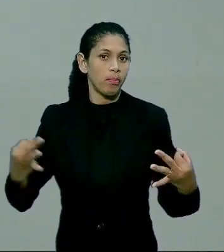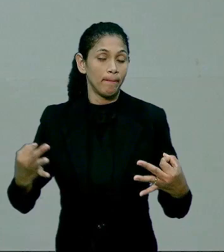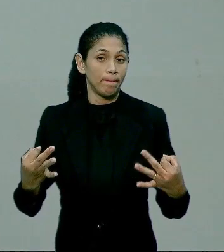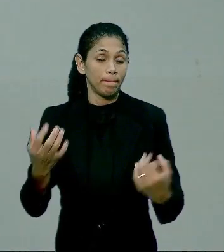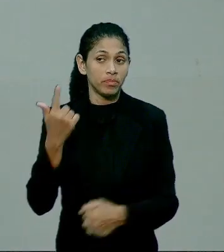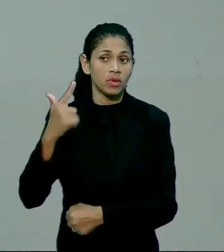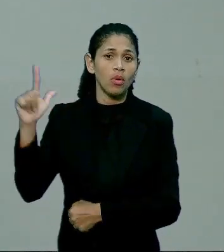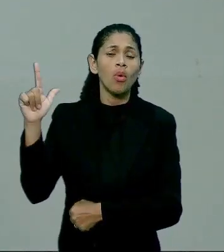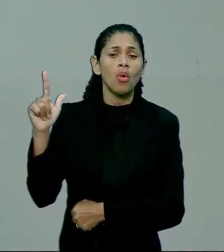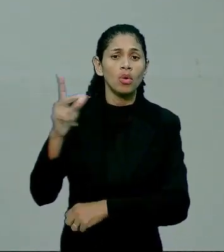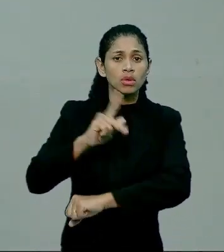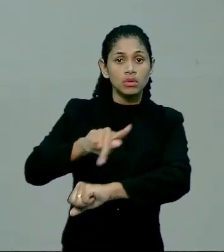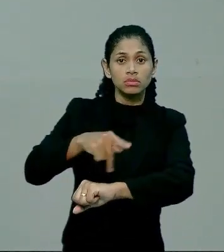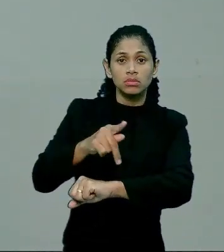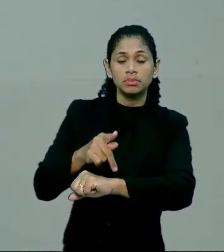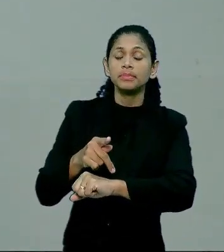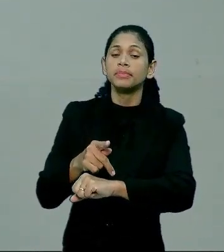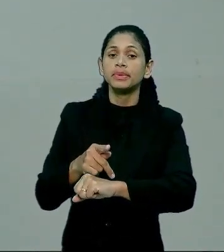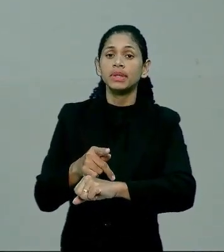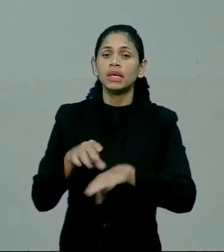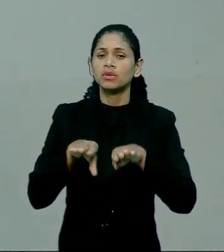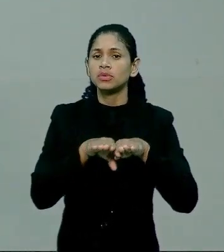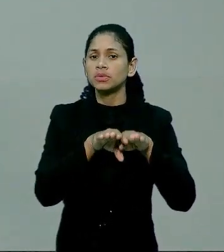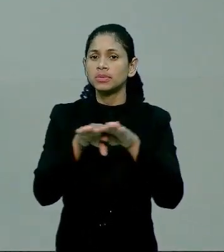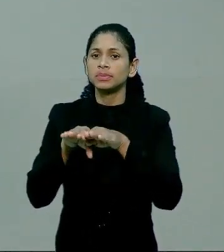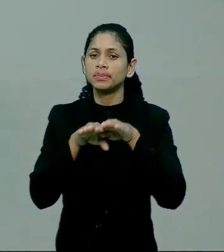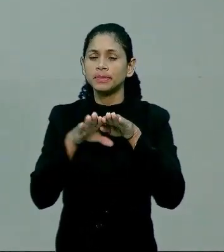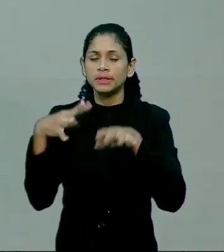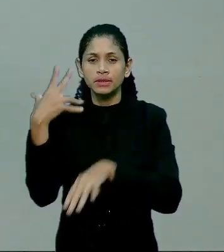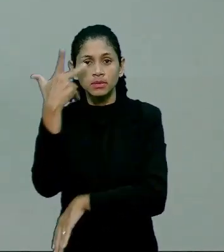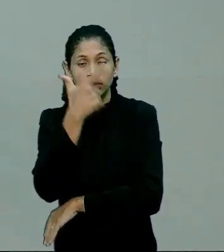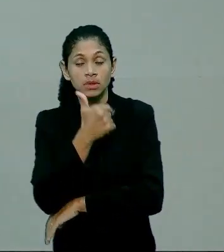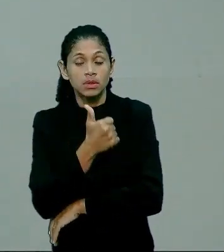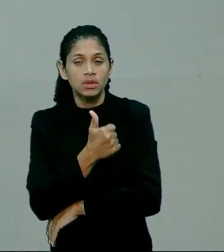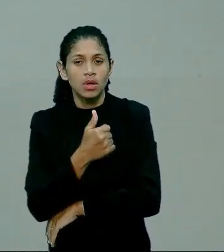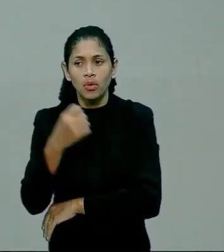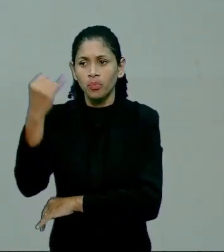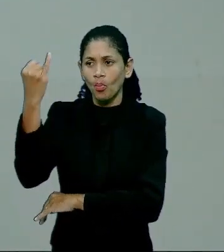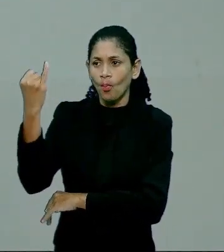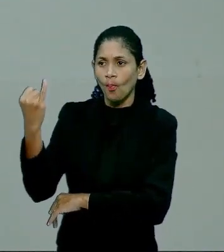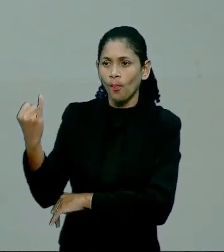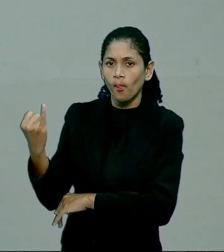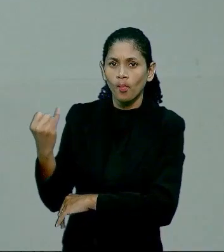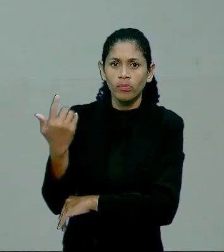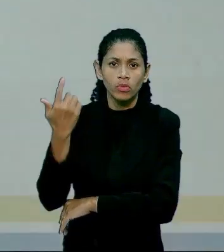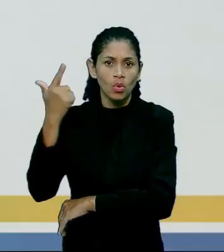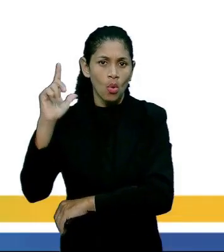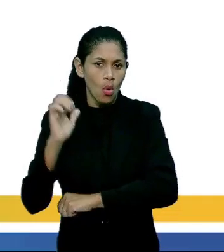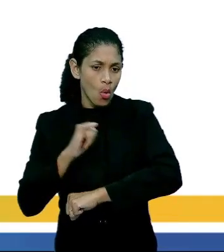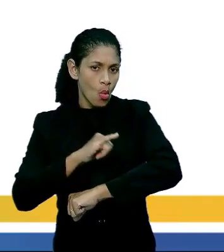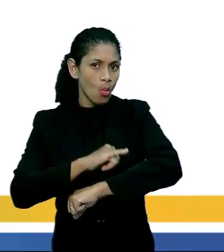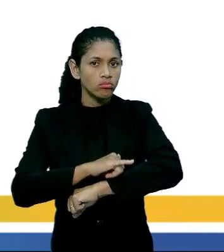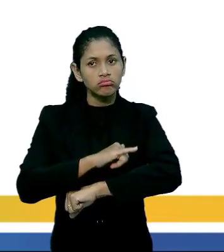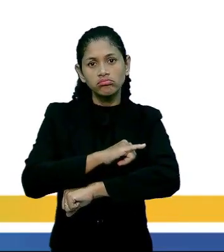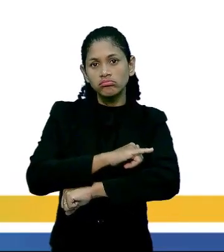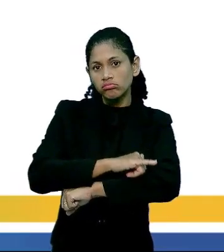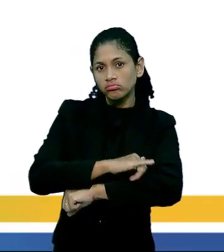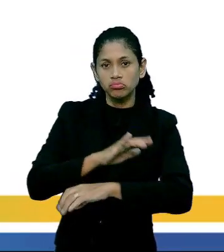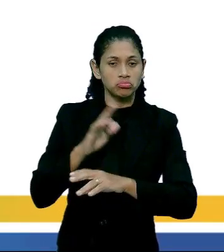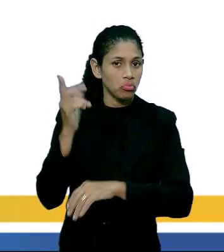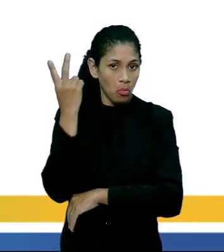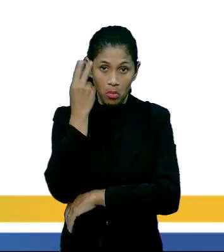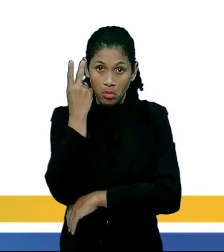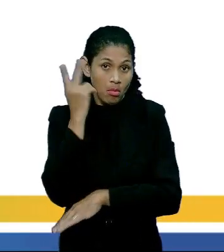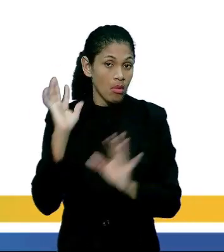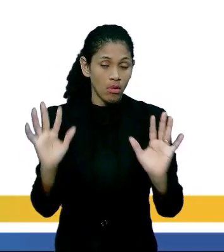outros países, o padrão de beleza é um pouco mais esguio, outros um pouco mais robustos, aquela correlação do biotipo que a gente já